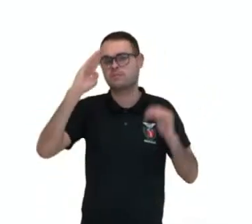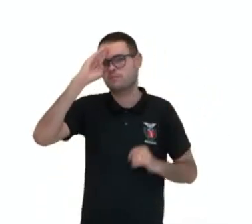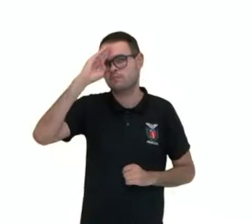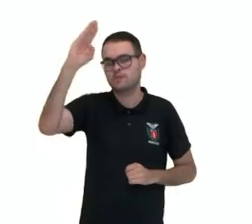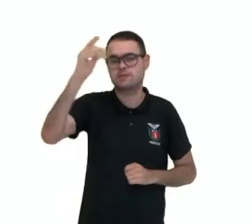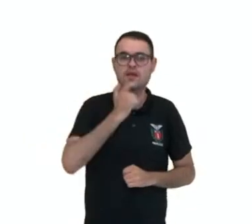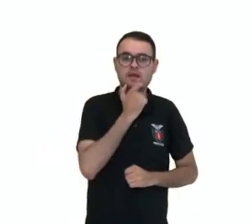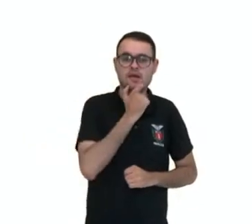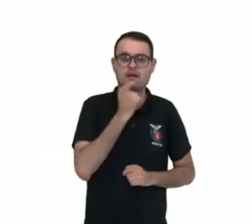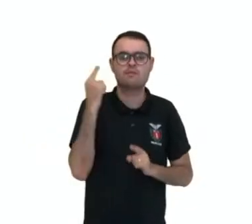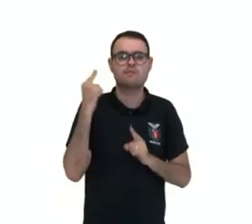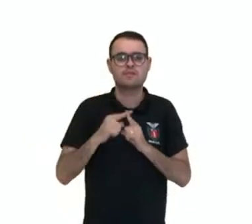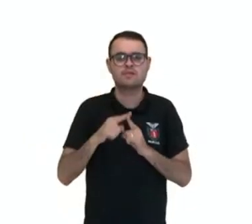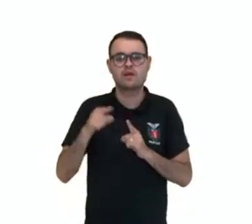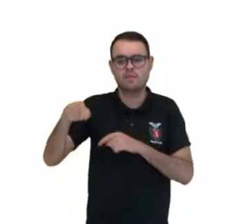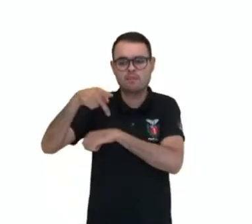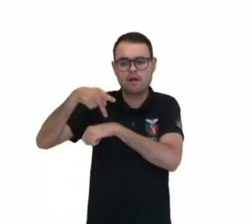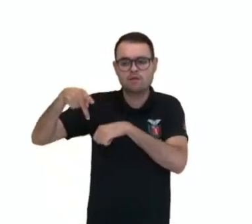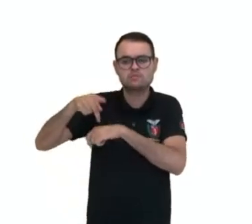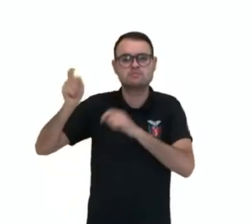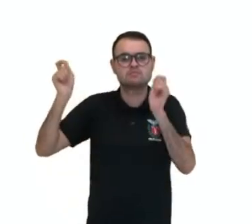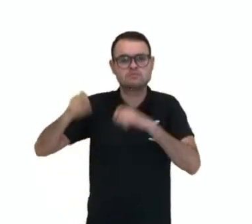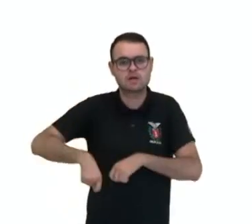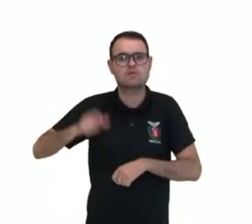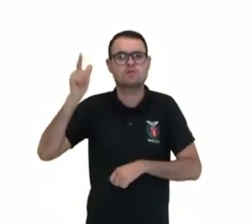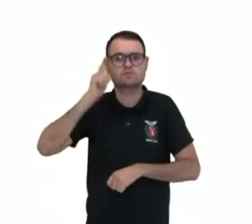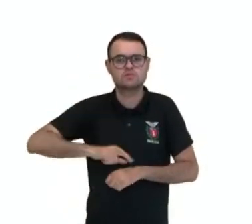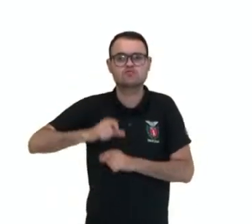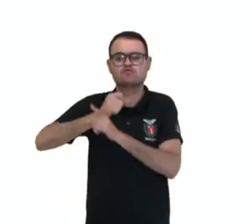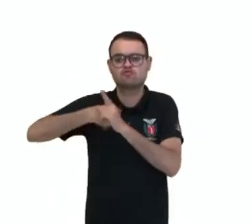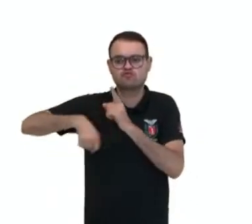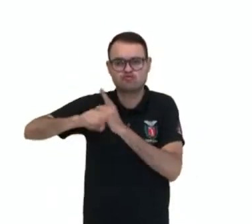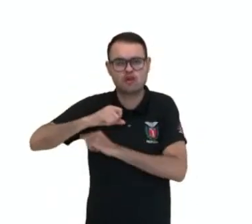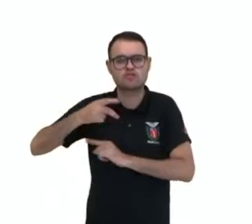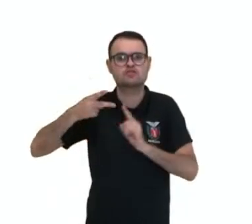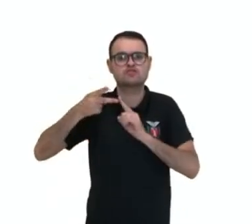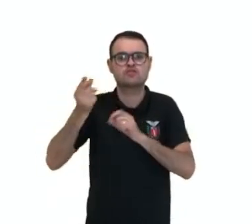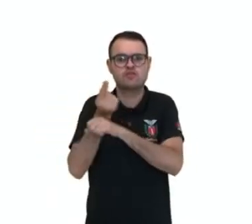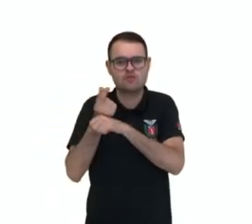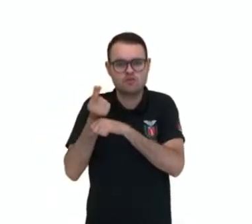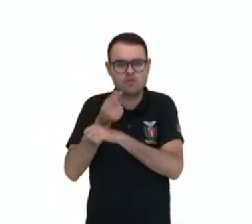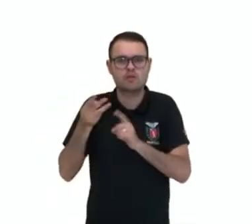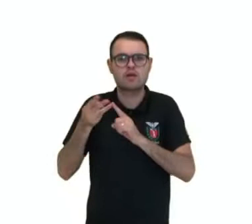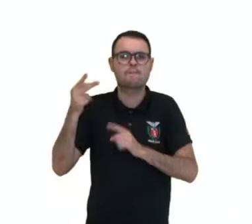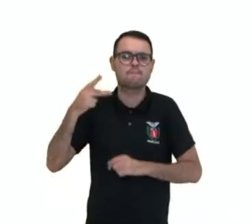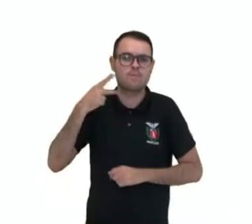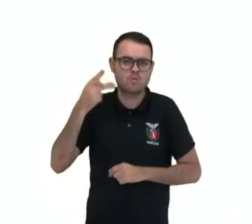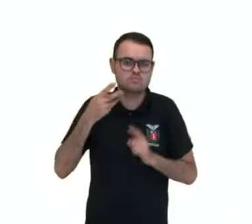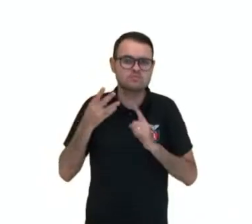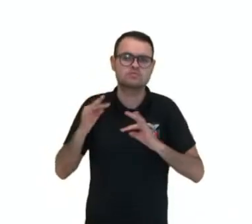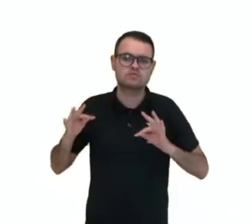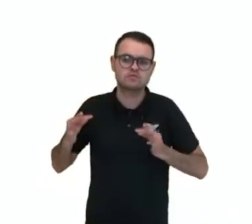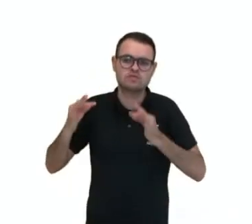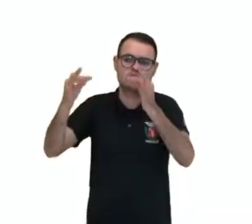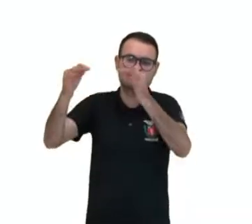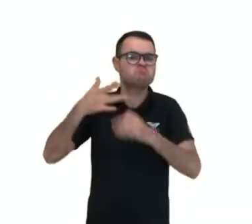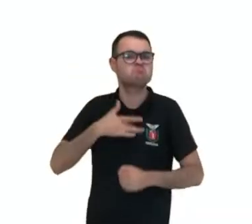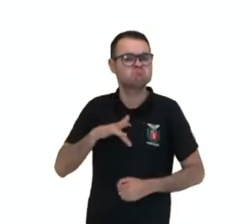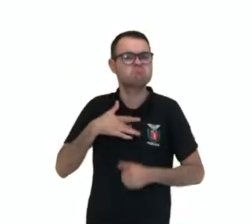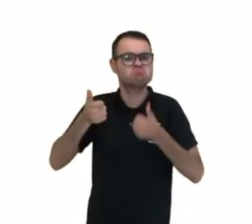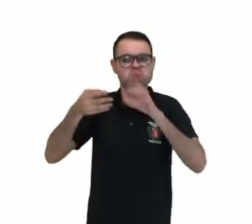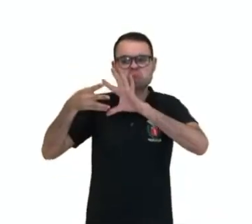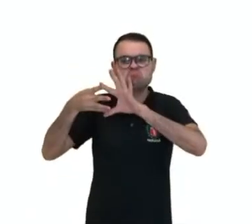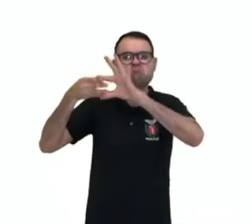porque esse país reunia condições sociais, econômicas, políticas e tecnológicas favoráveis para